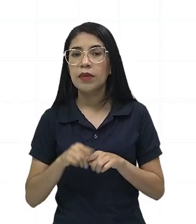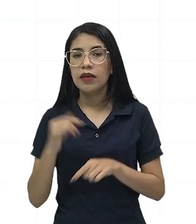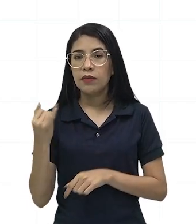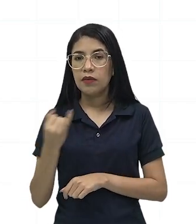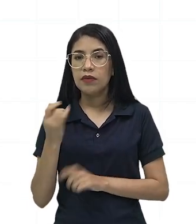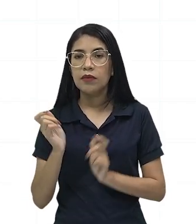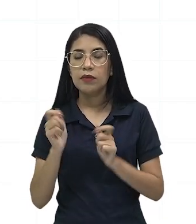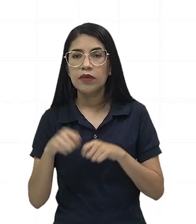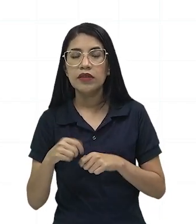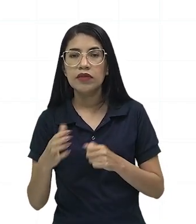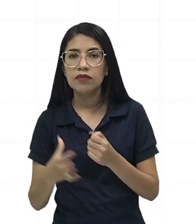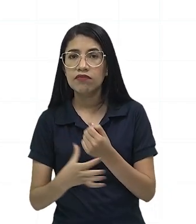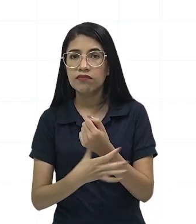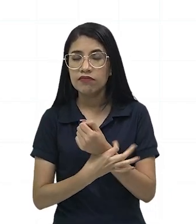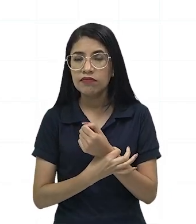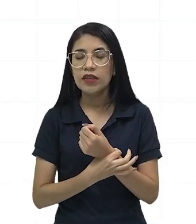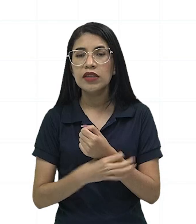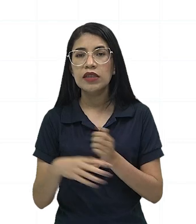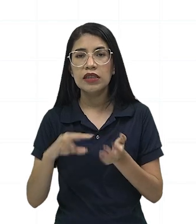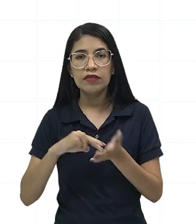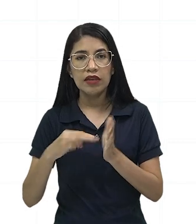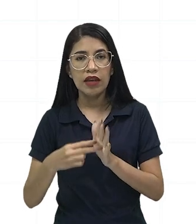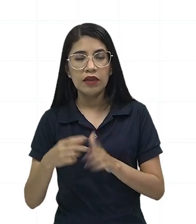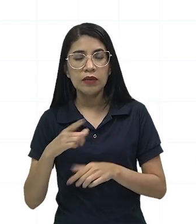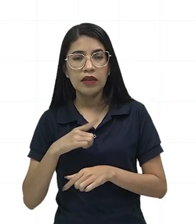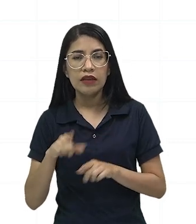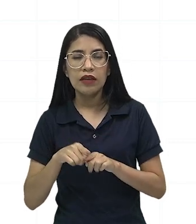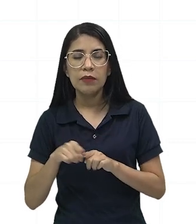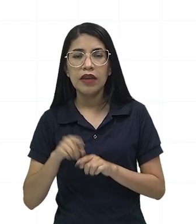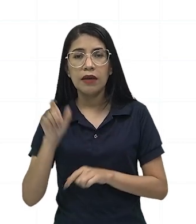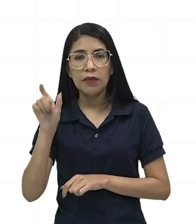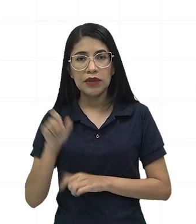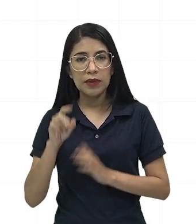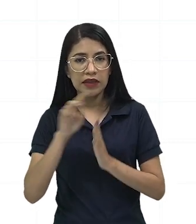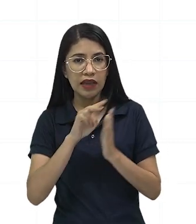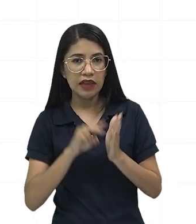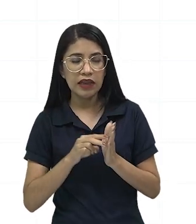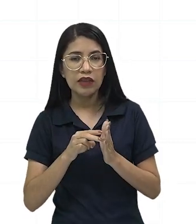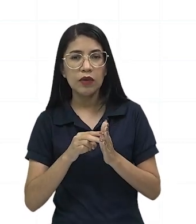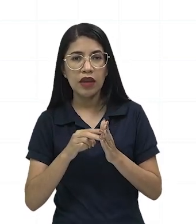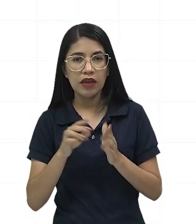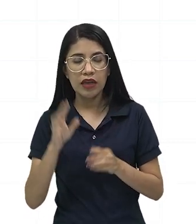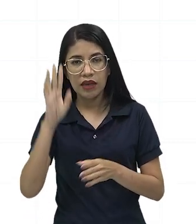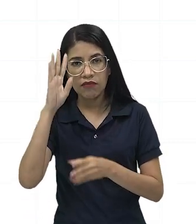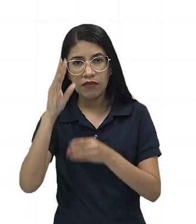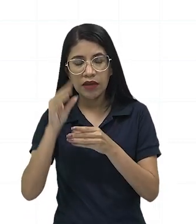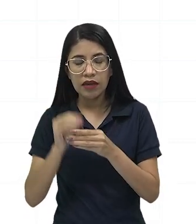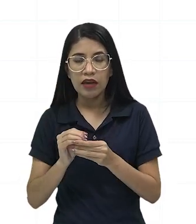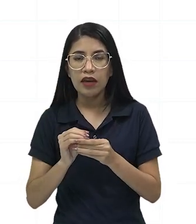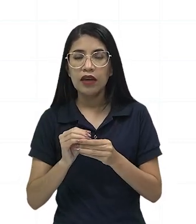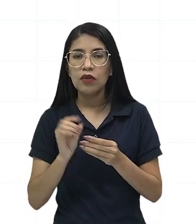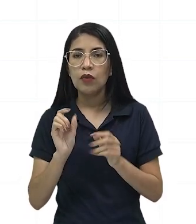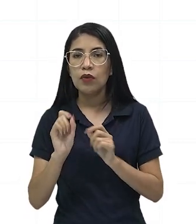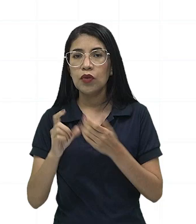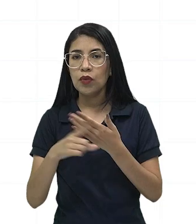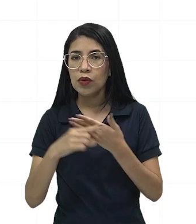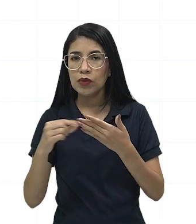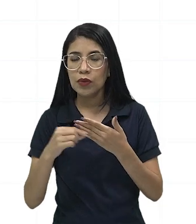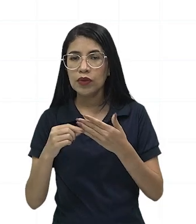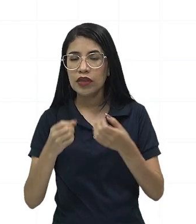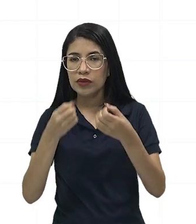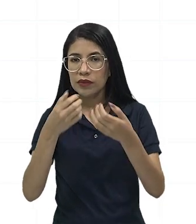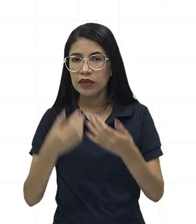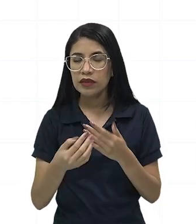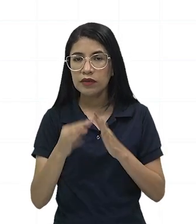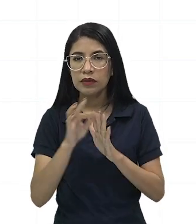para garantir que o texto faça sentido e para ajudar os leitores a seguir a linha de raciocínio do autor. Então, você pode